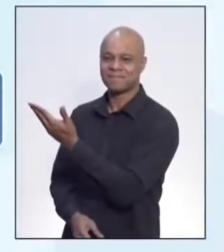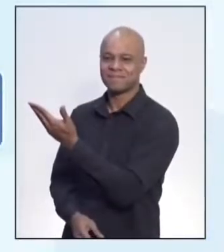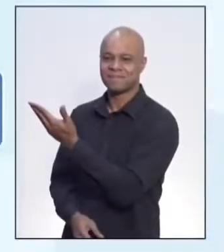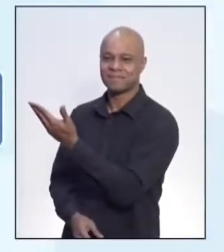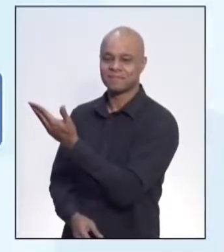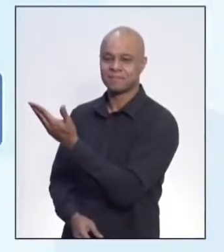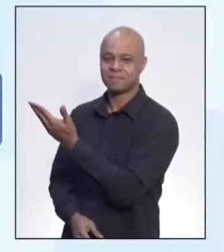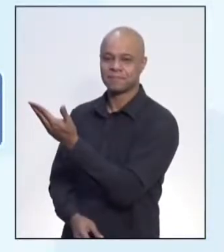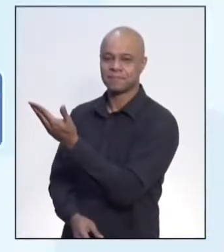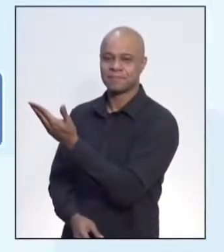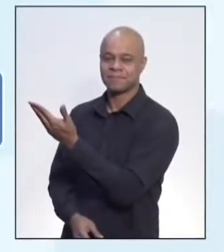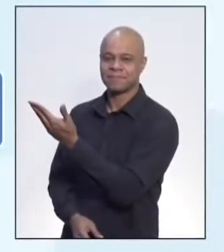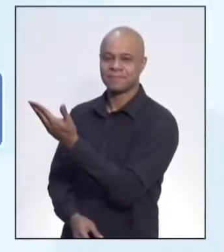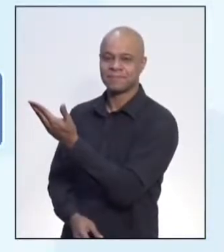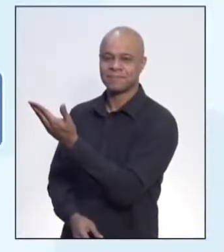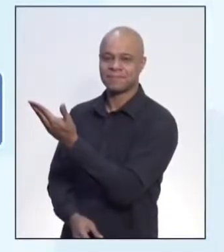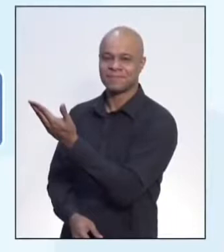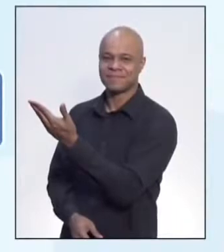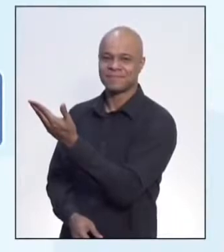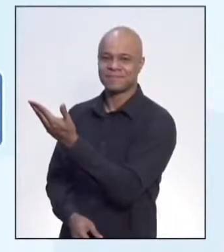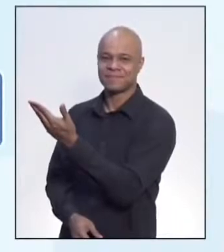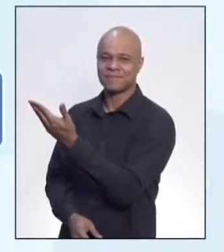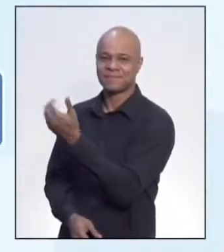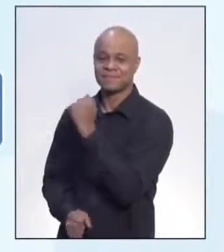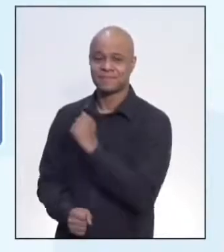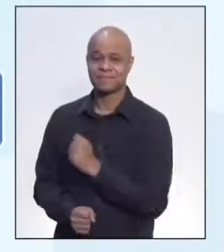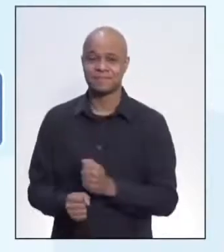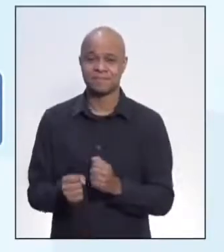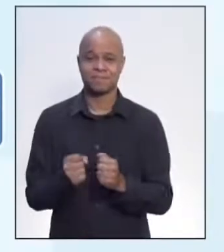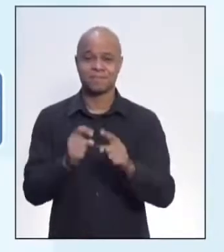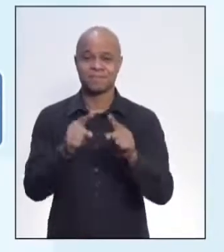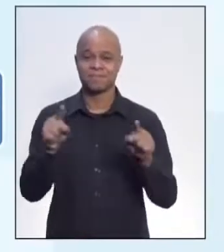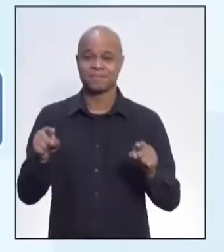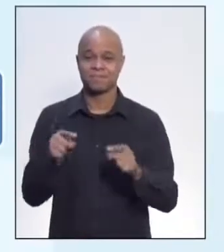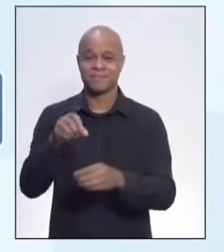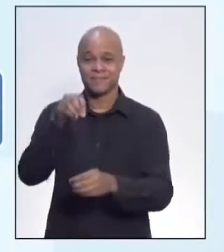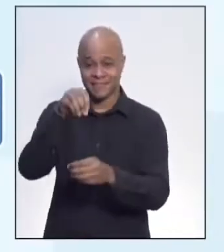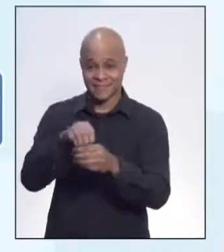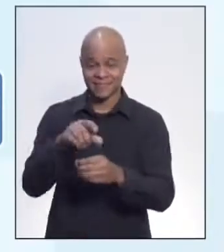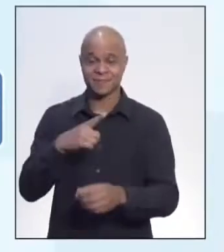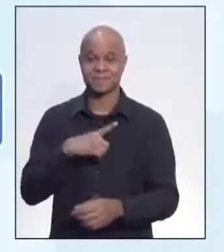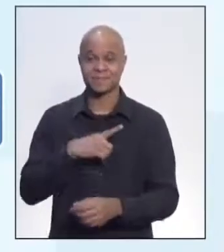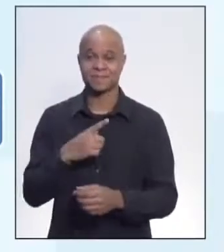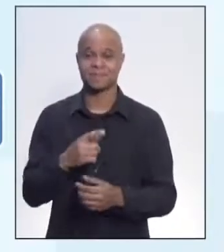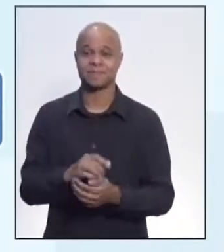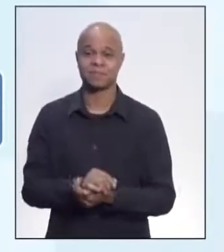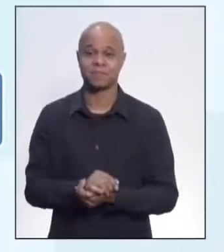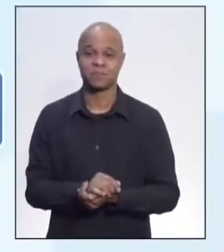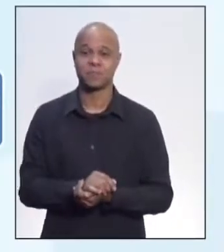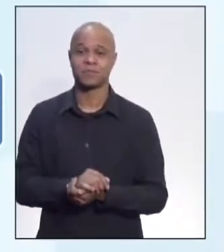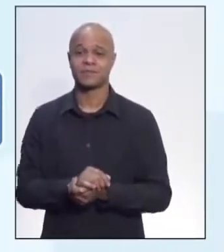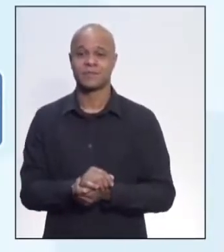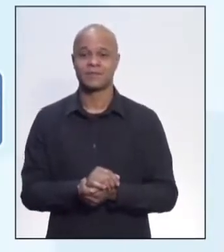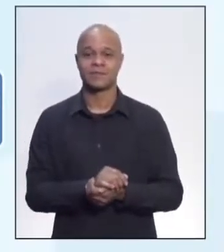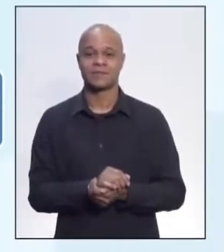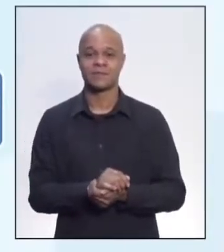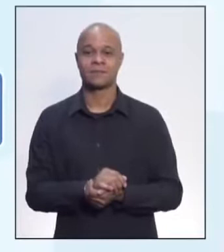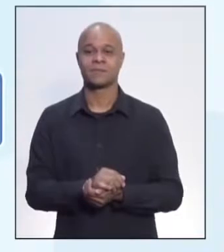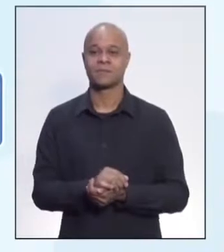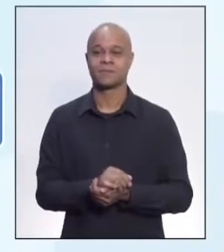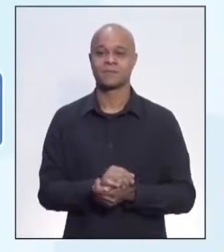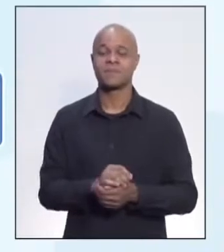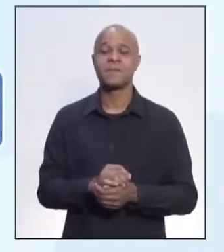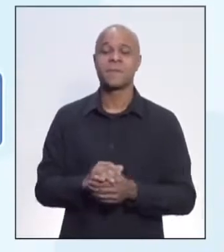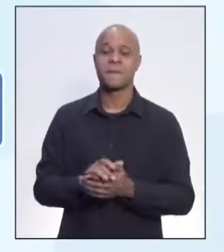dos elementos da dança. Então, espaço. Dentro do espaço, nós temos os níveis, que se refere à altura